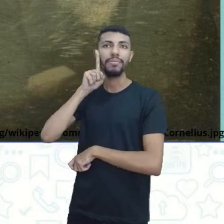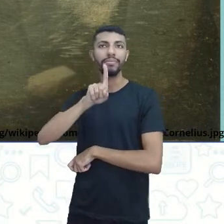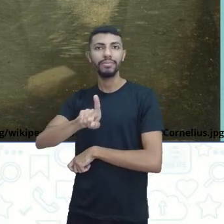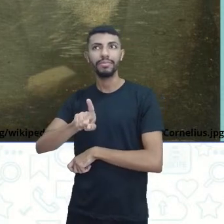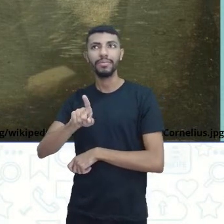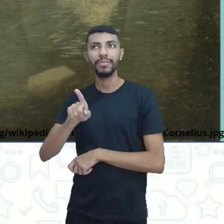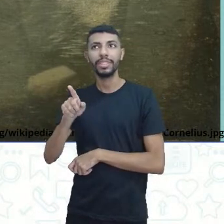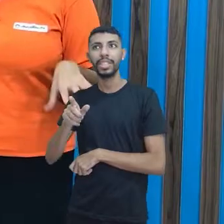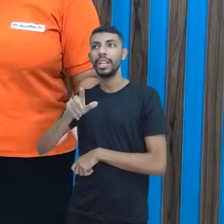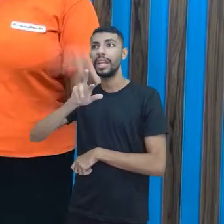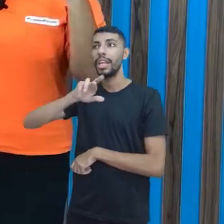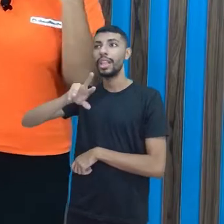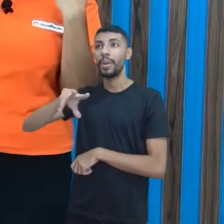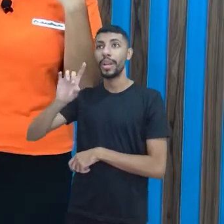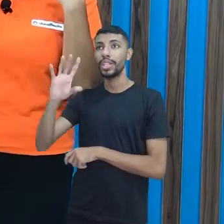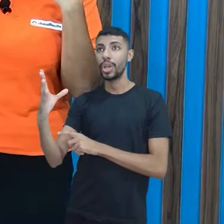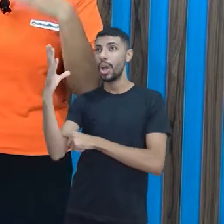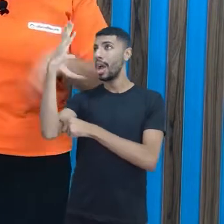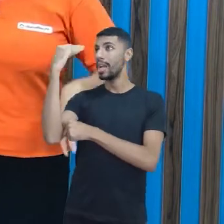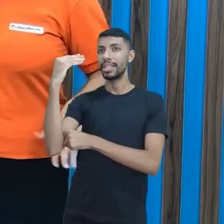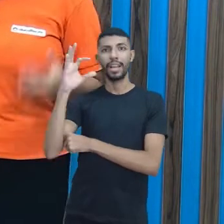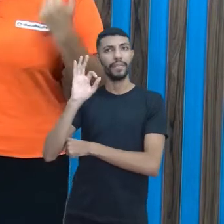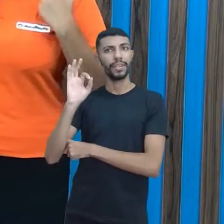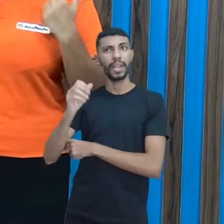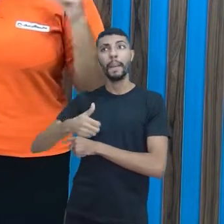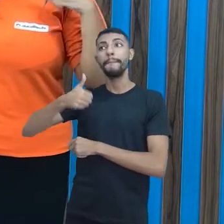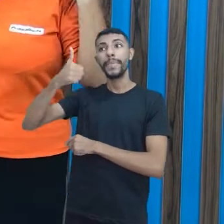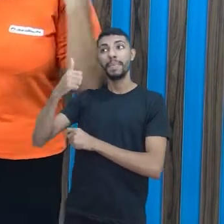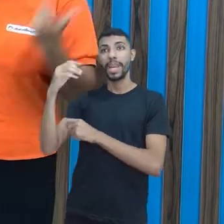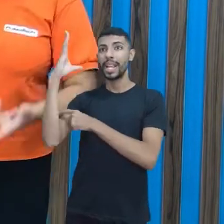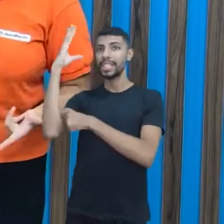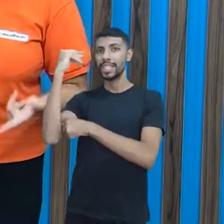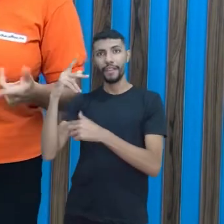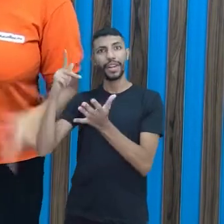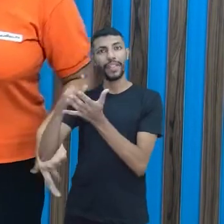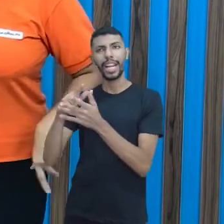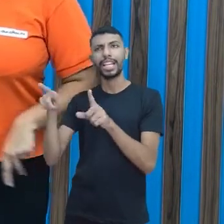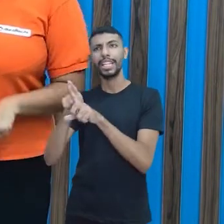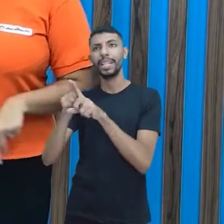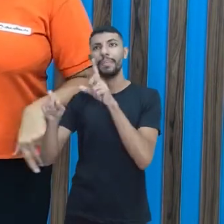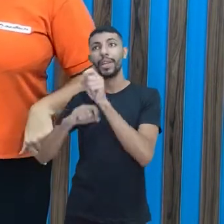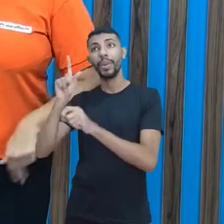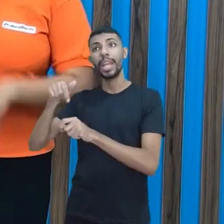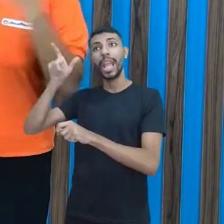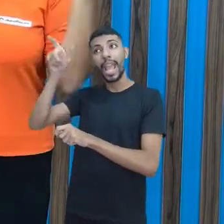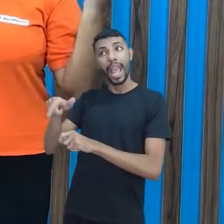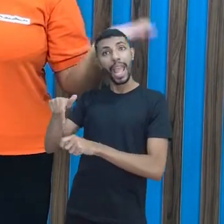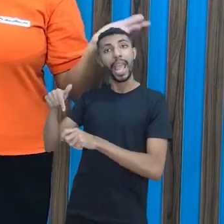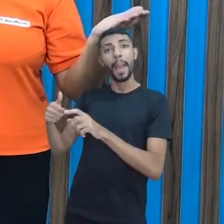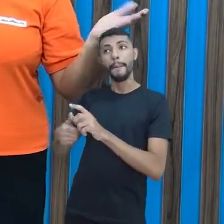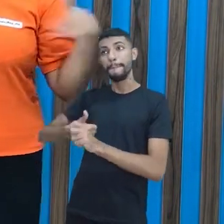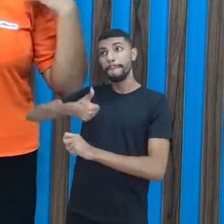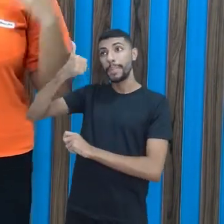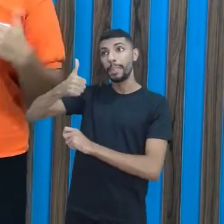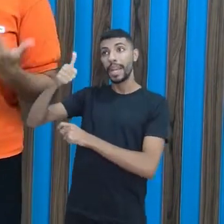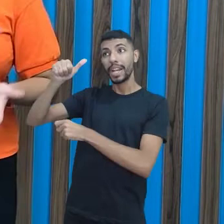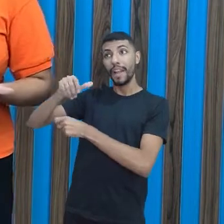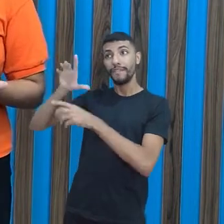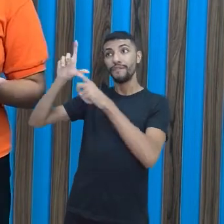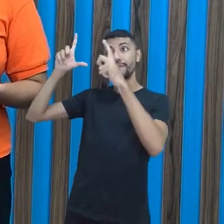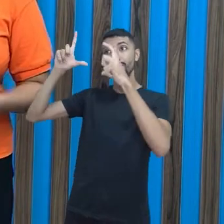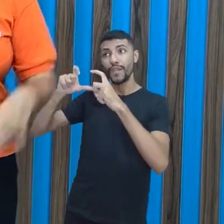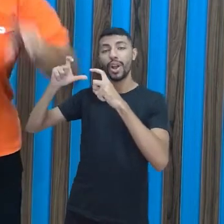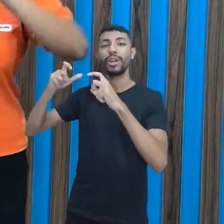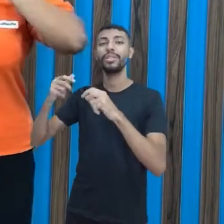ele não só fez uma selfie, a primeira selfie, como ele também fez a primeira fotografia de uma